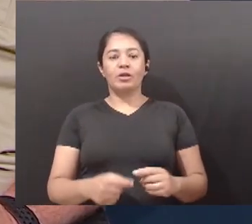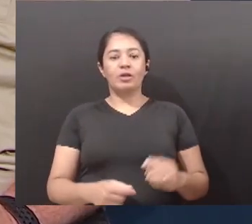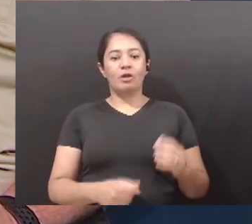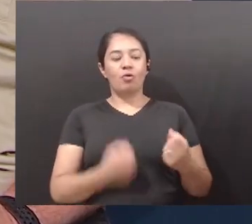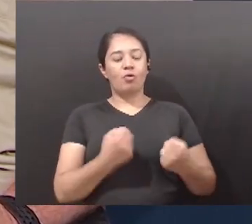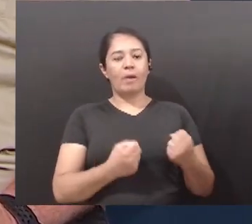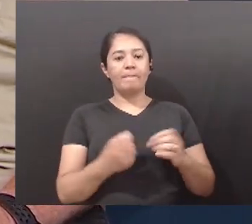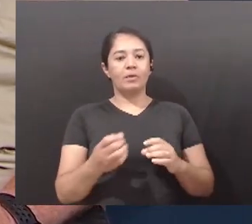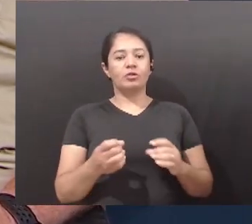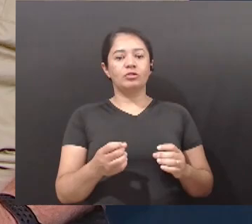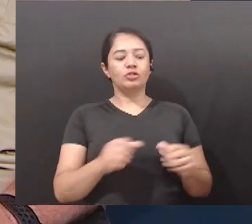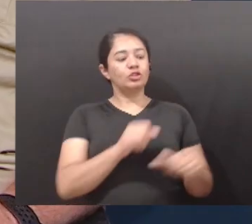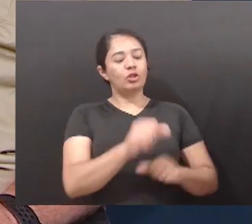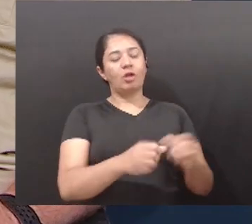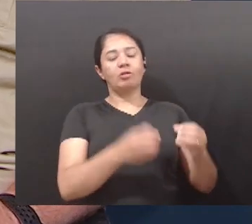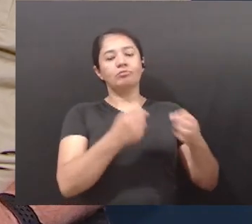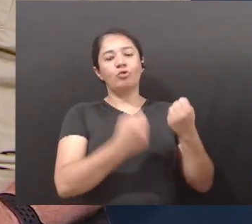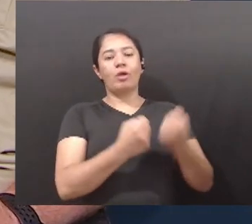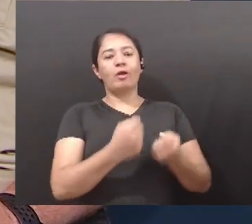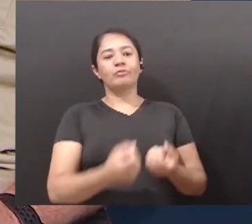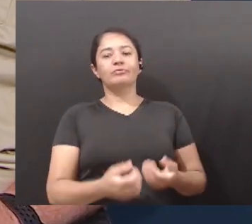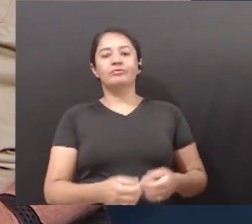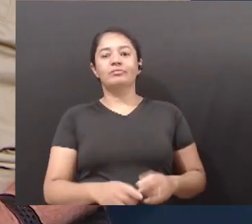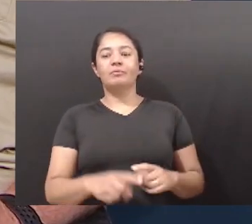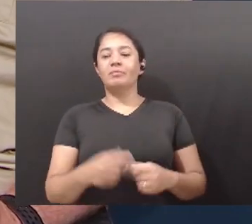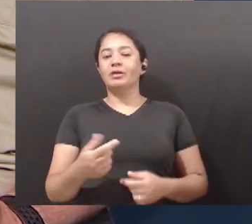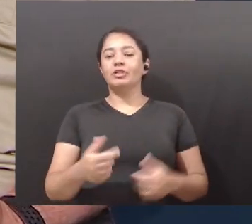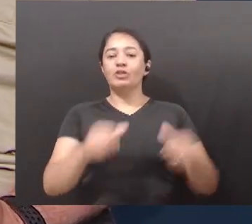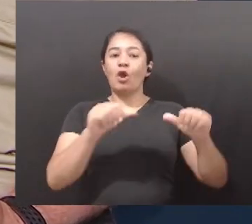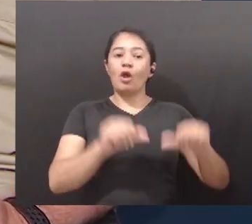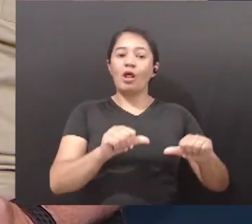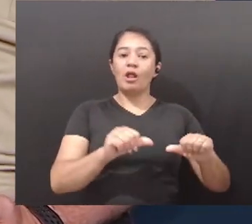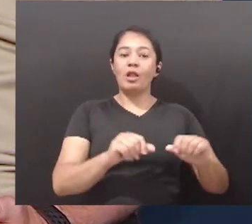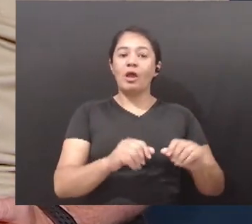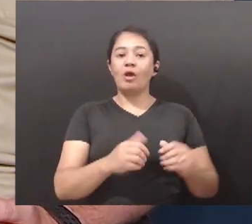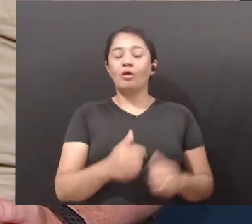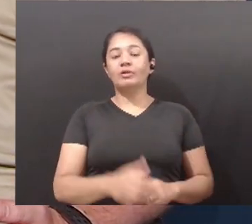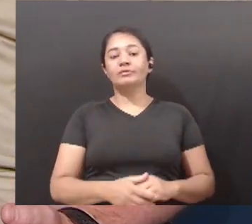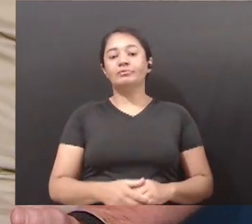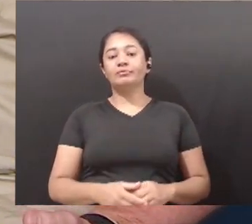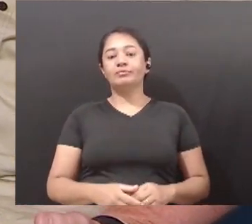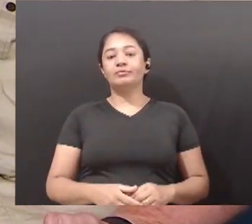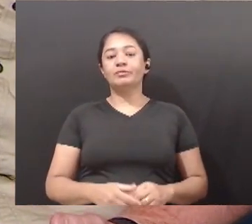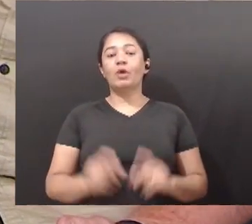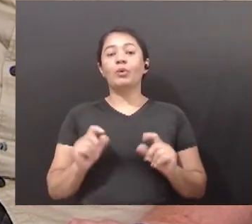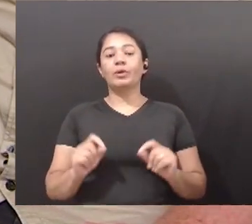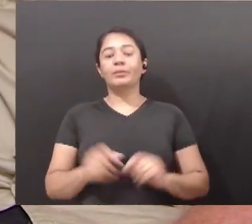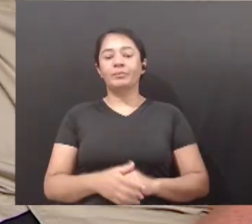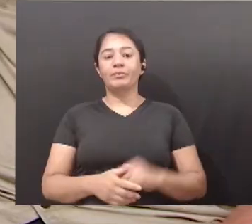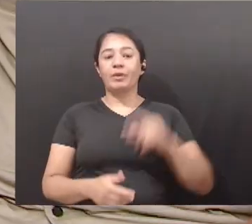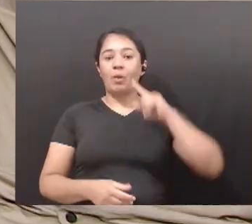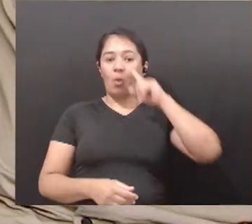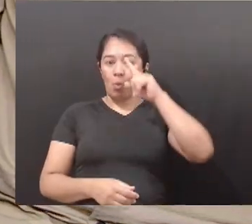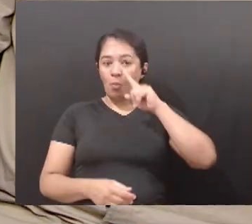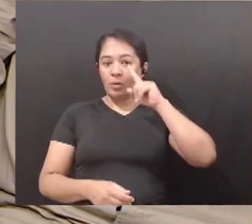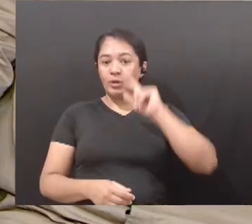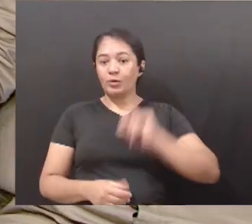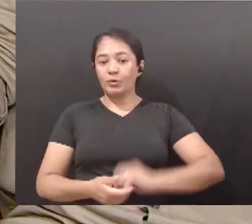carro. E as desvantagens de alugar um carro? Desvantagem. O risco